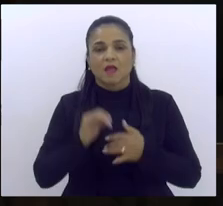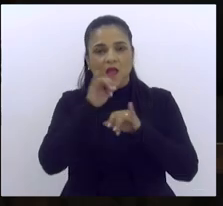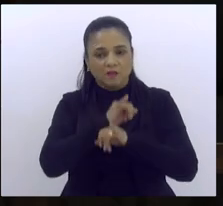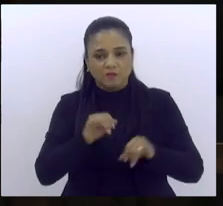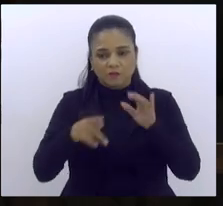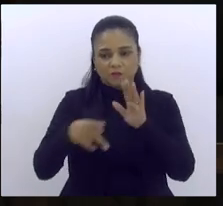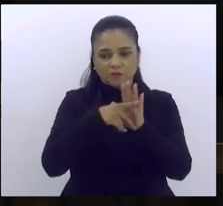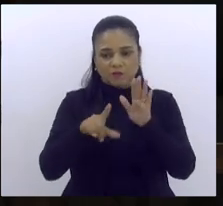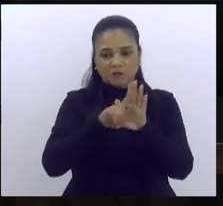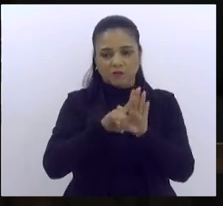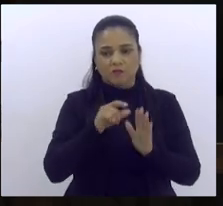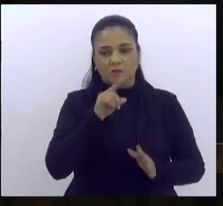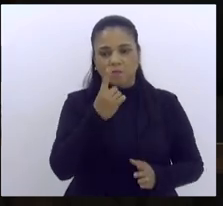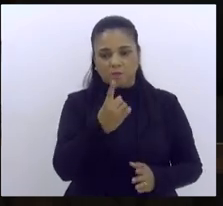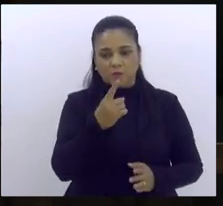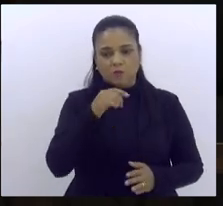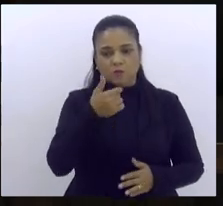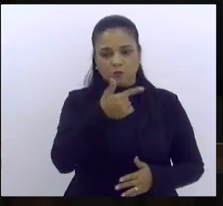Anuncio o projeto de lei número